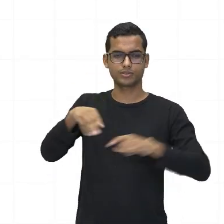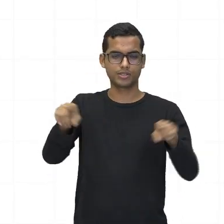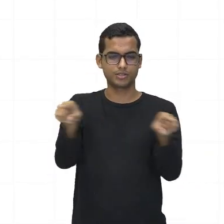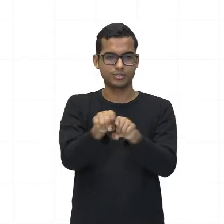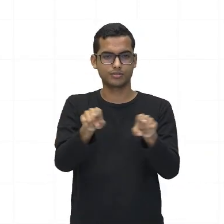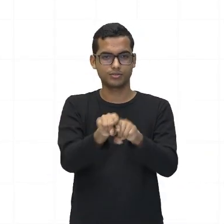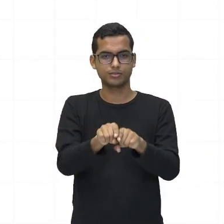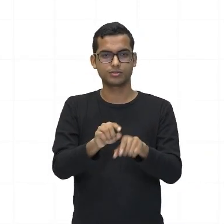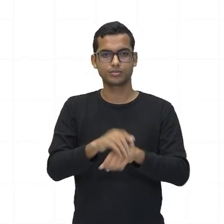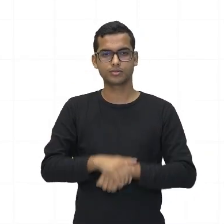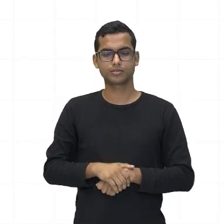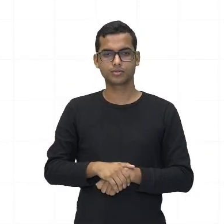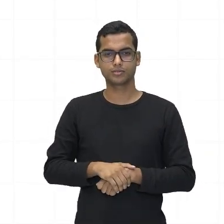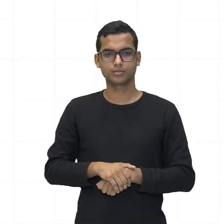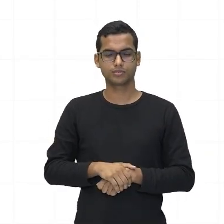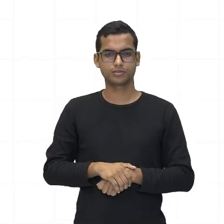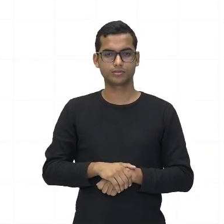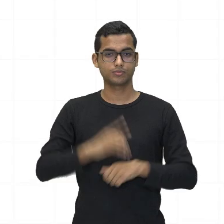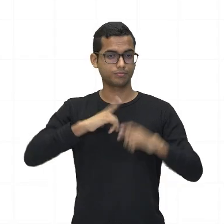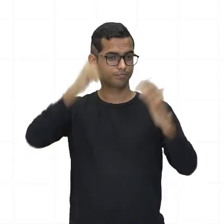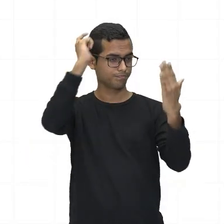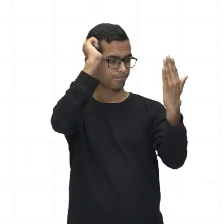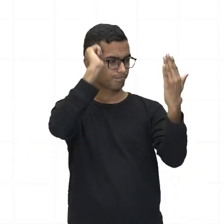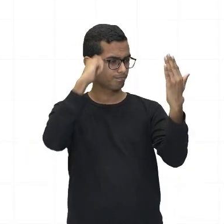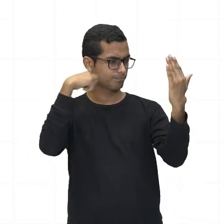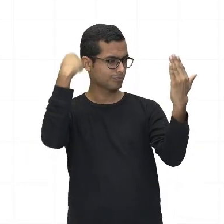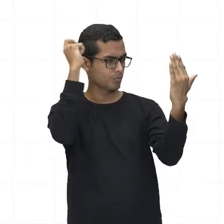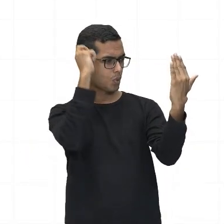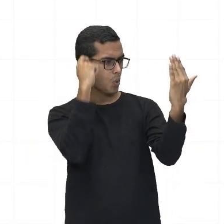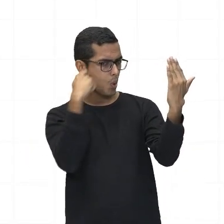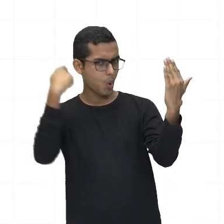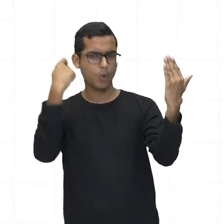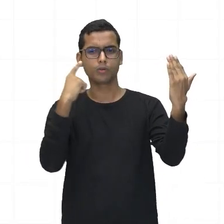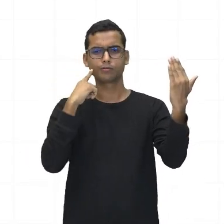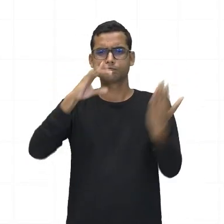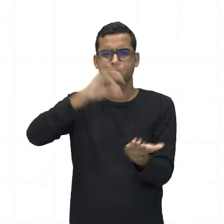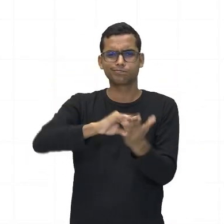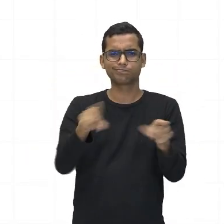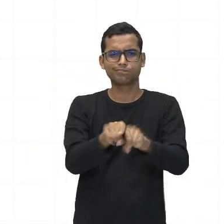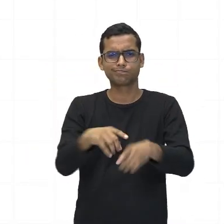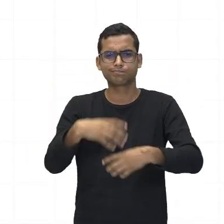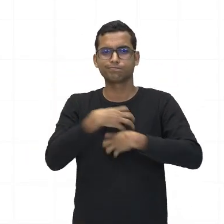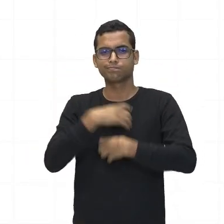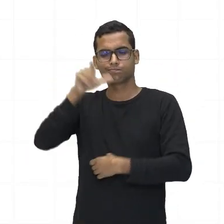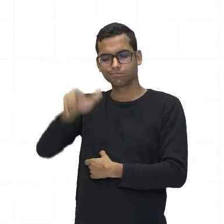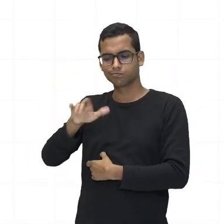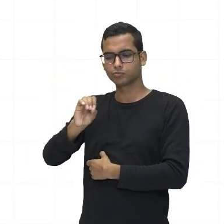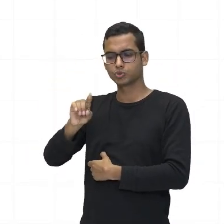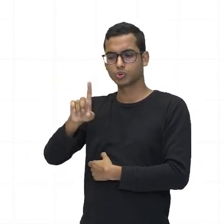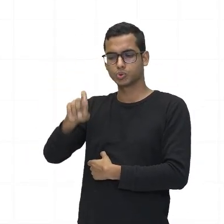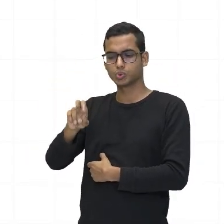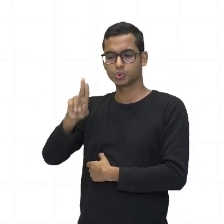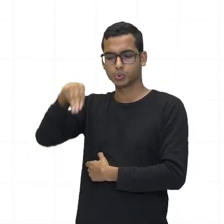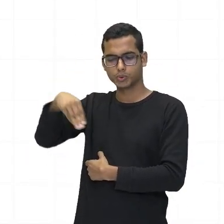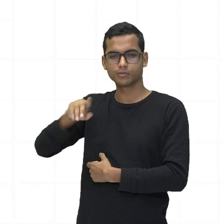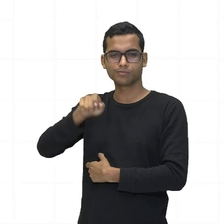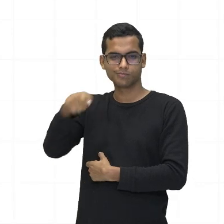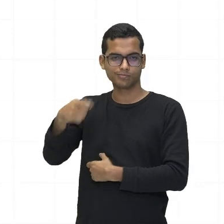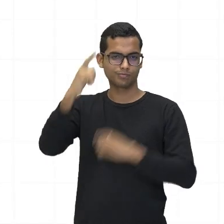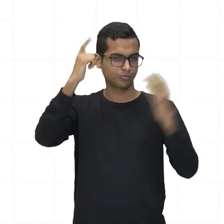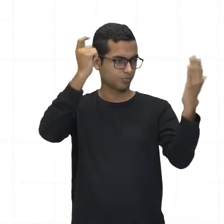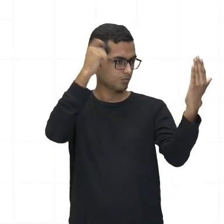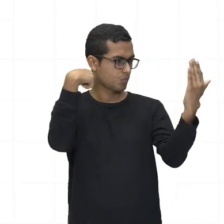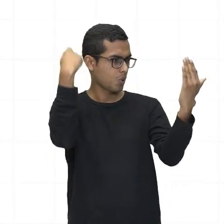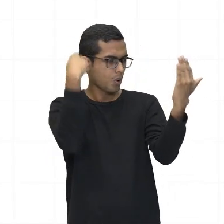desse orixá, né, a força dos sentimentos muito fortes desse orixá, representado por um coração.